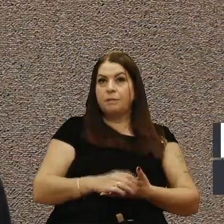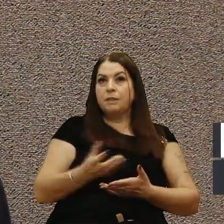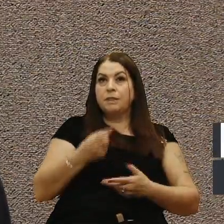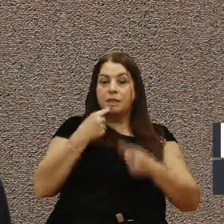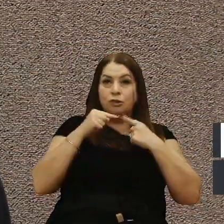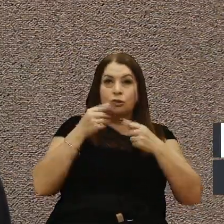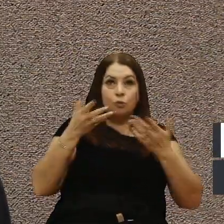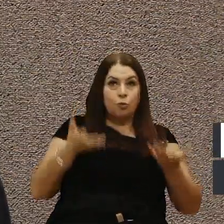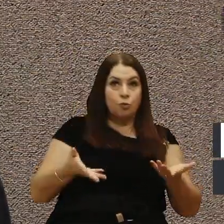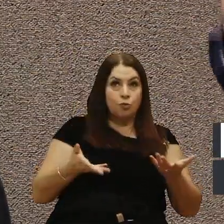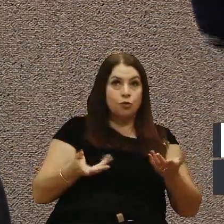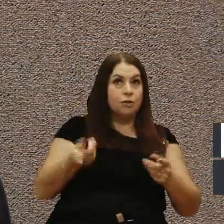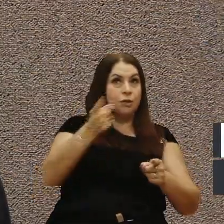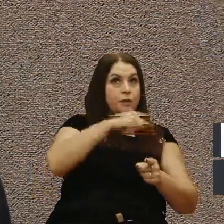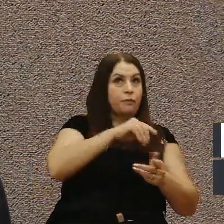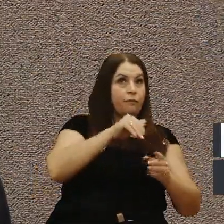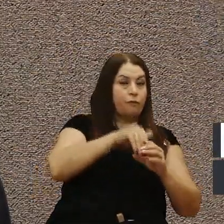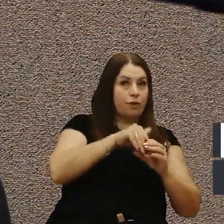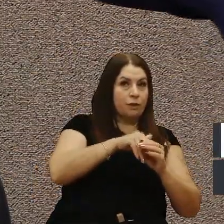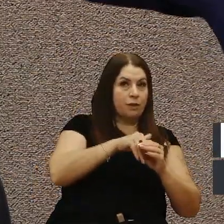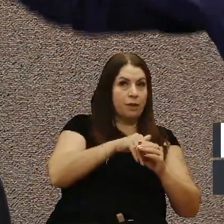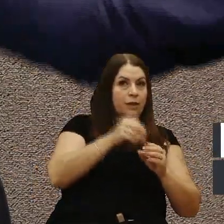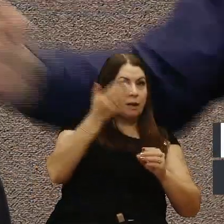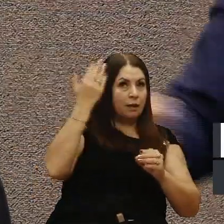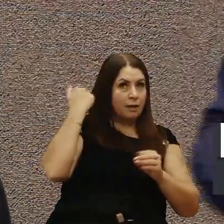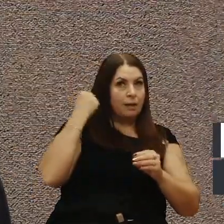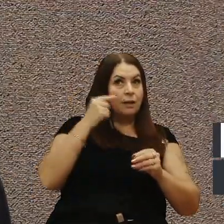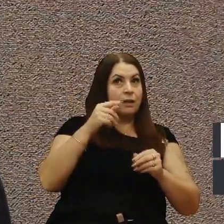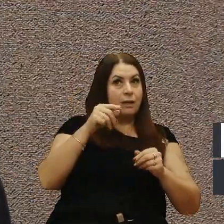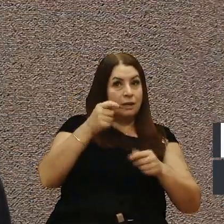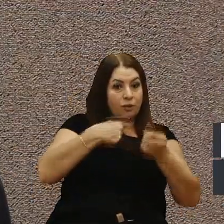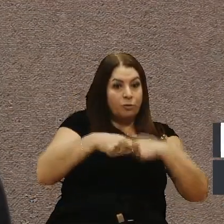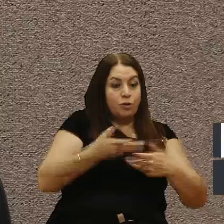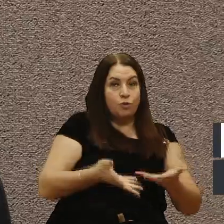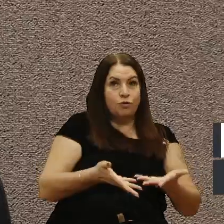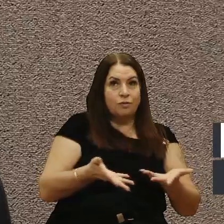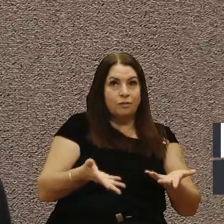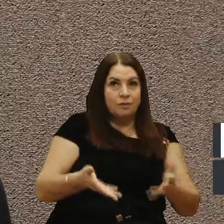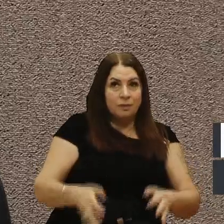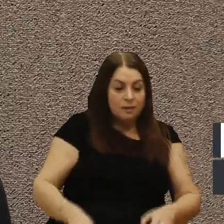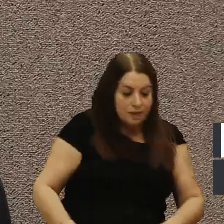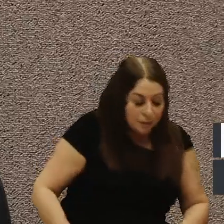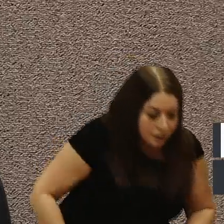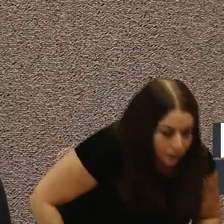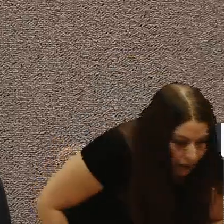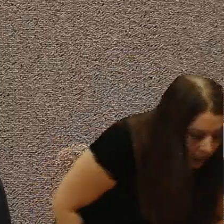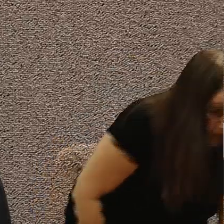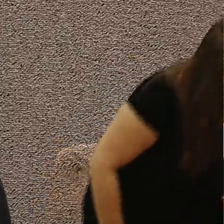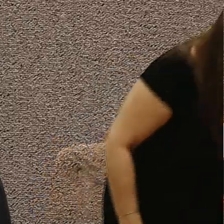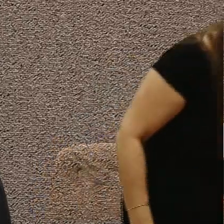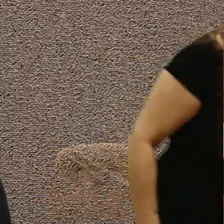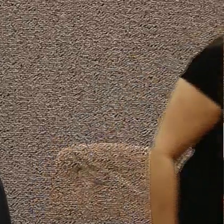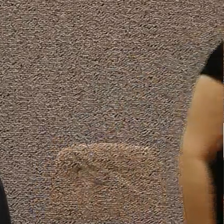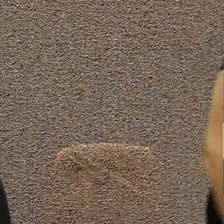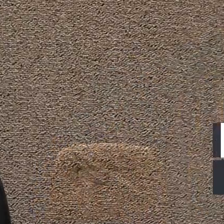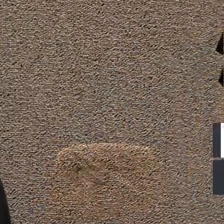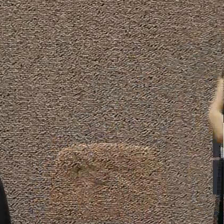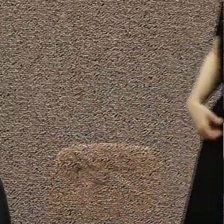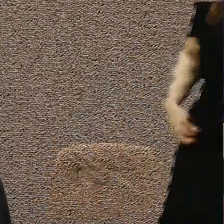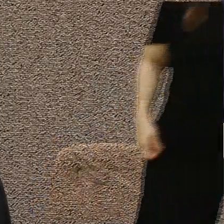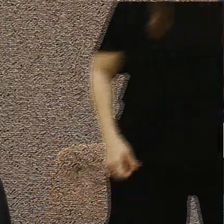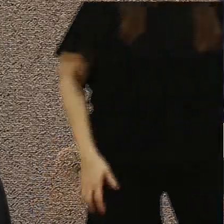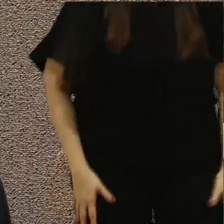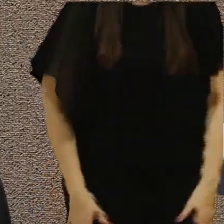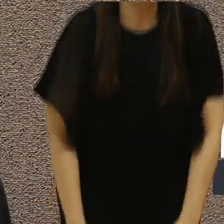criticam hoje são aqueles que votaram naquele que comanda. Então, eu acho que um pouquinho mais